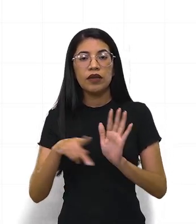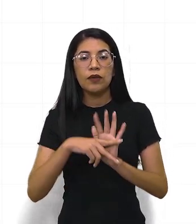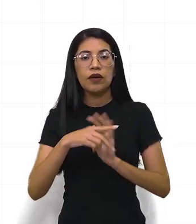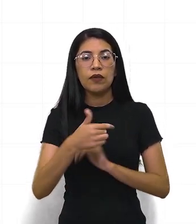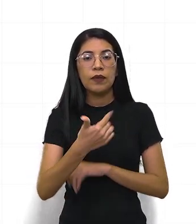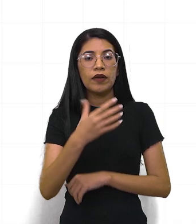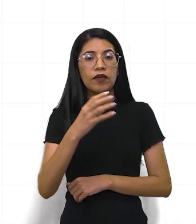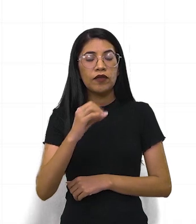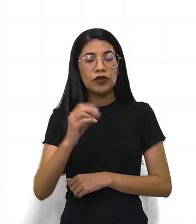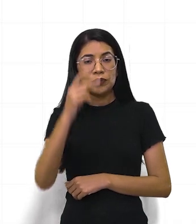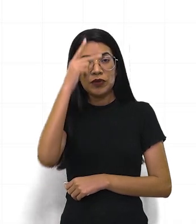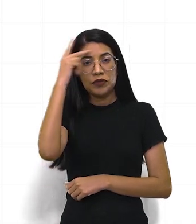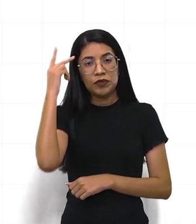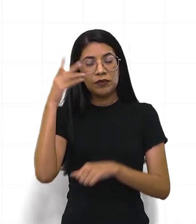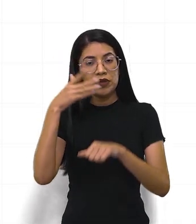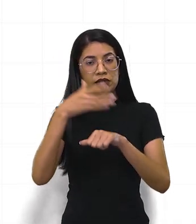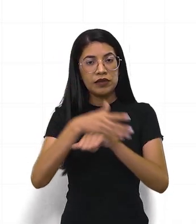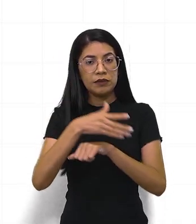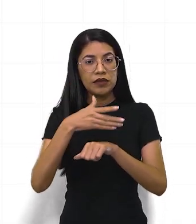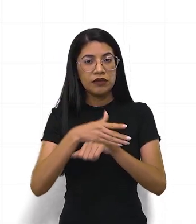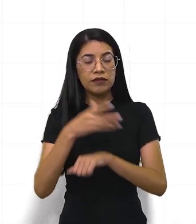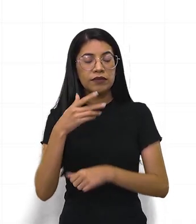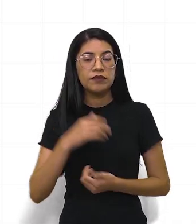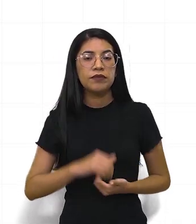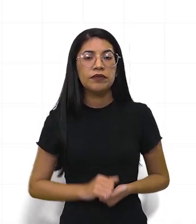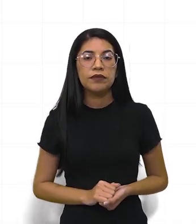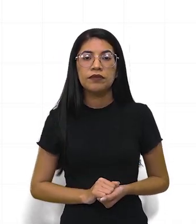20 pessoas participarão dessa visita.